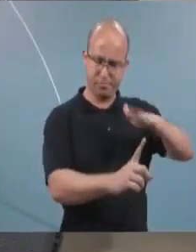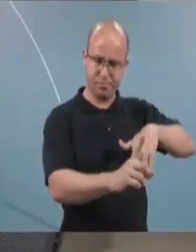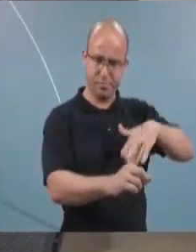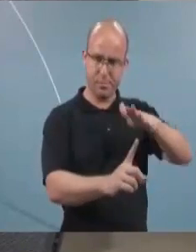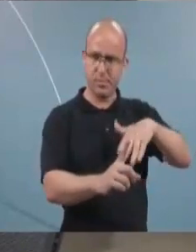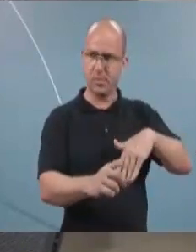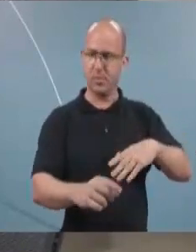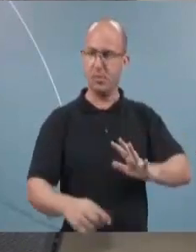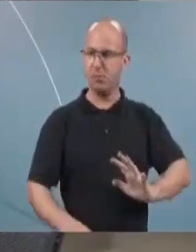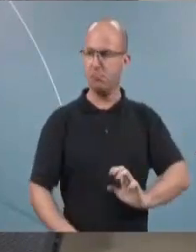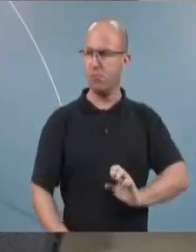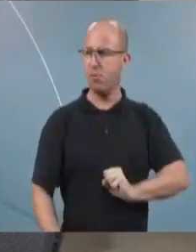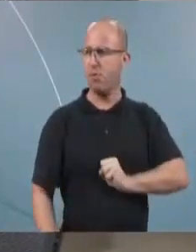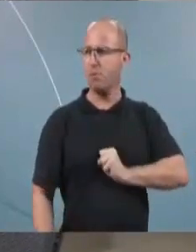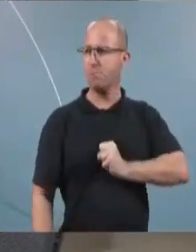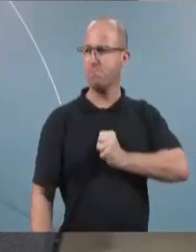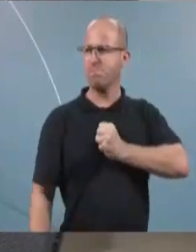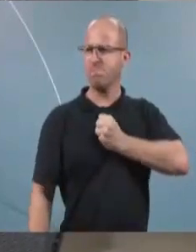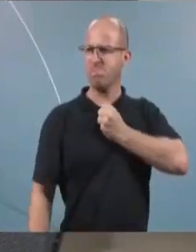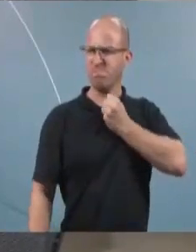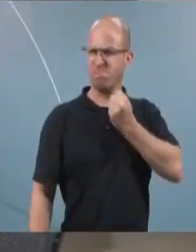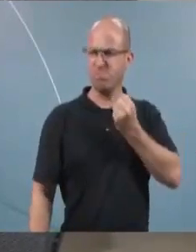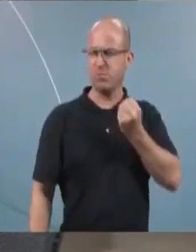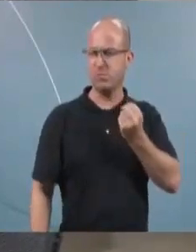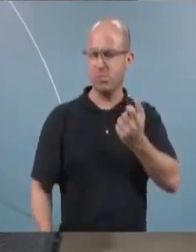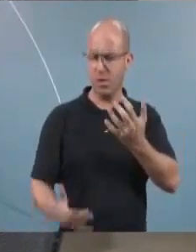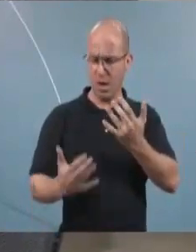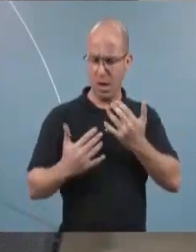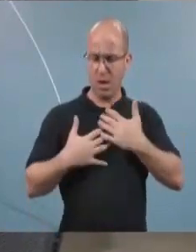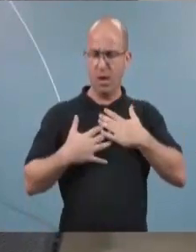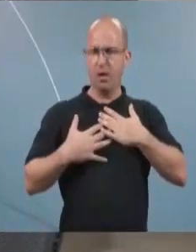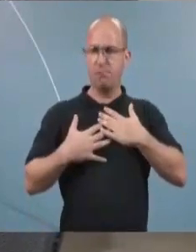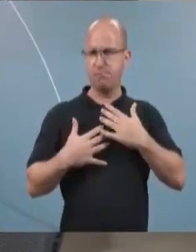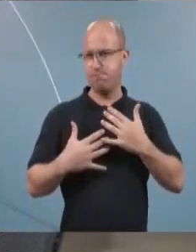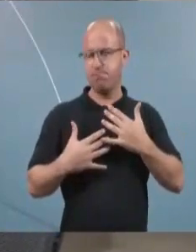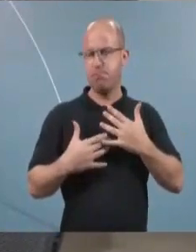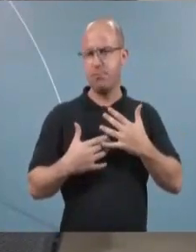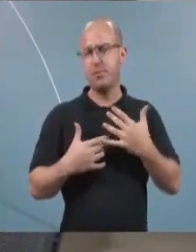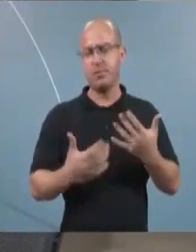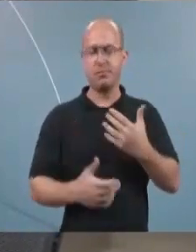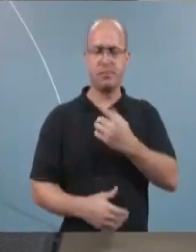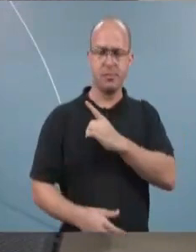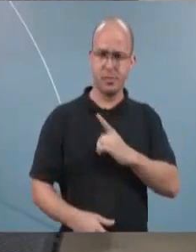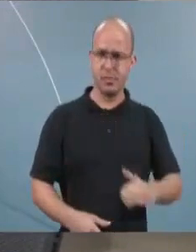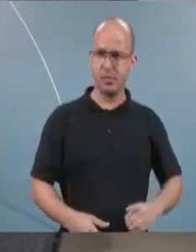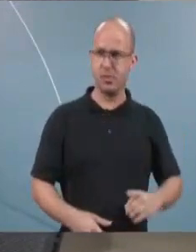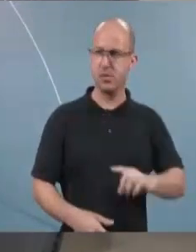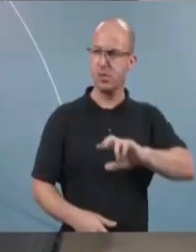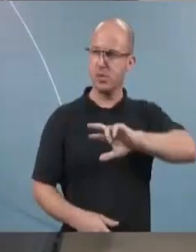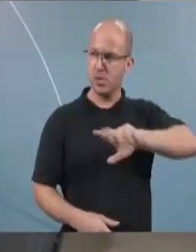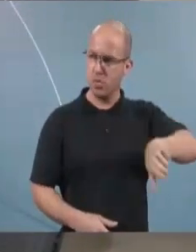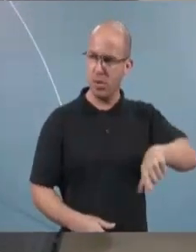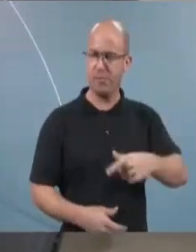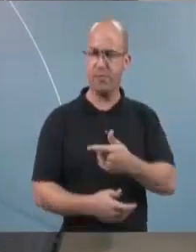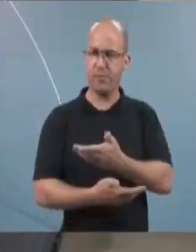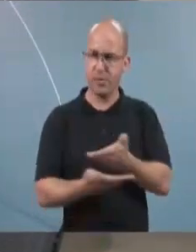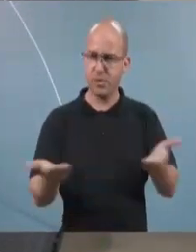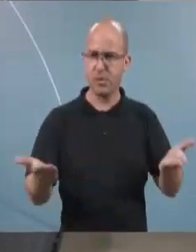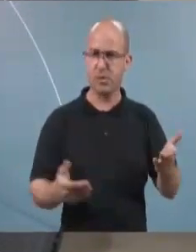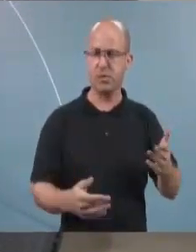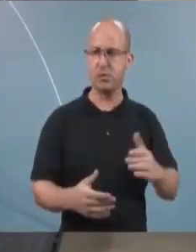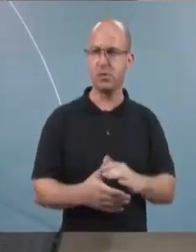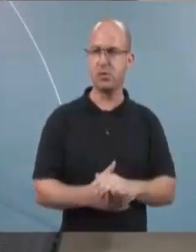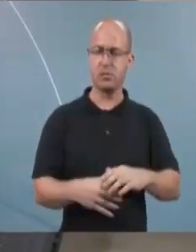o ódio toma de conta pois saibam senhores deputados não serão vocês que irão